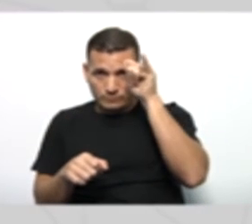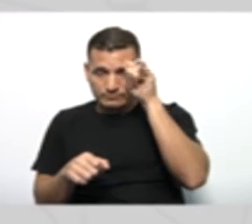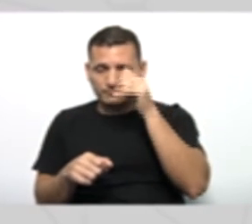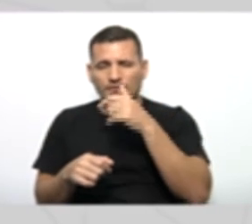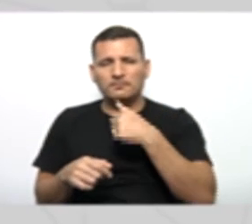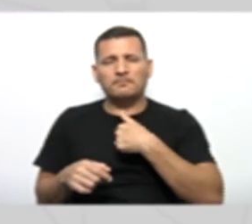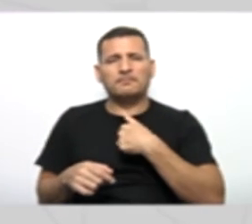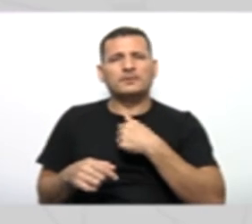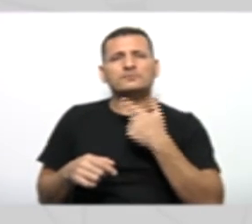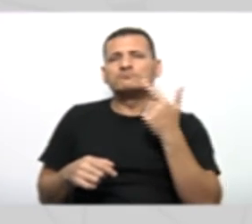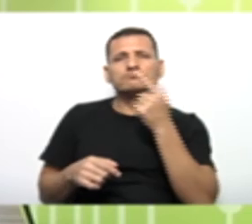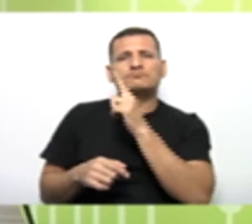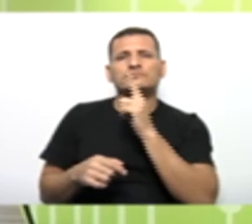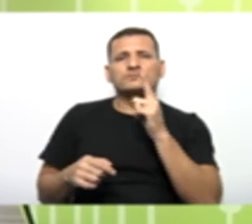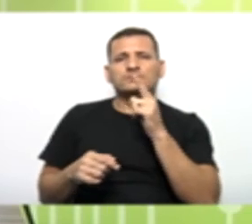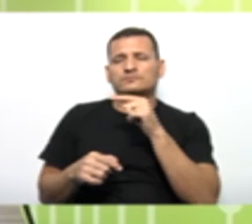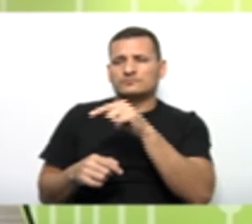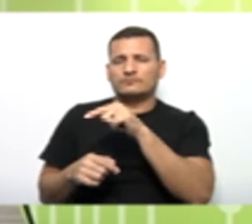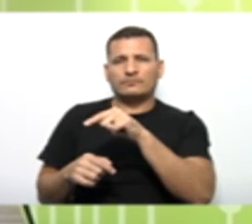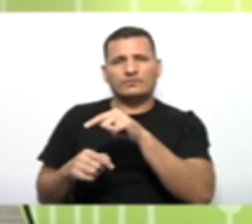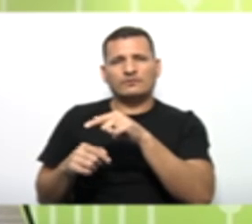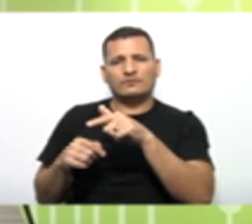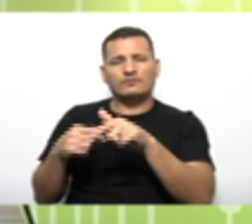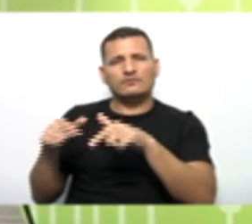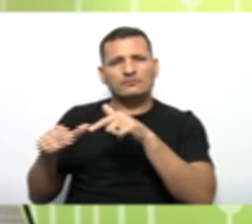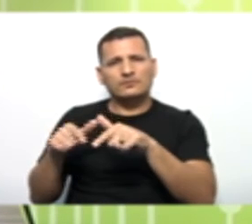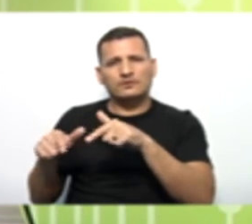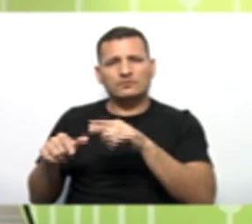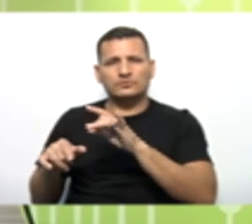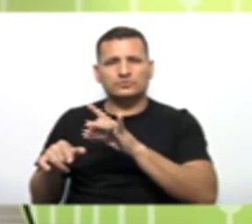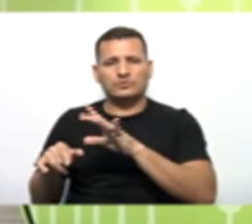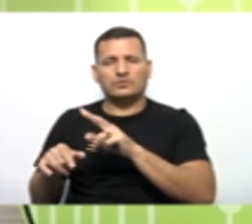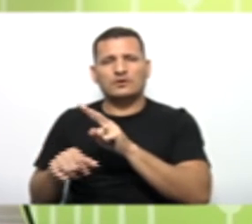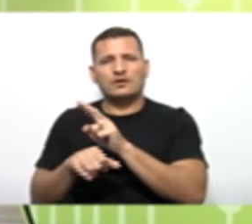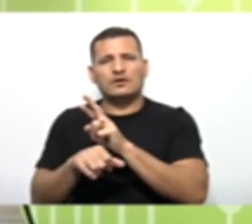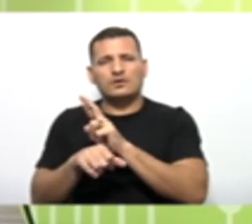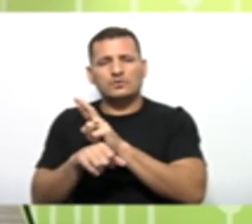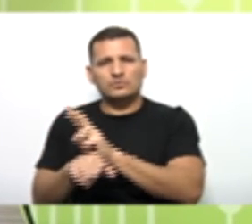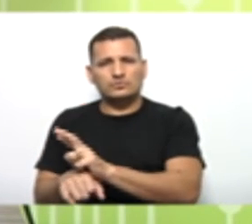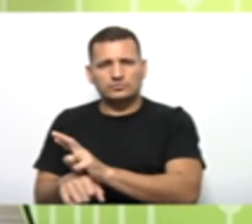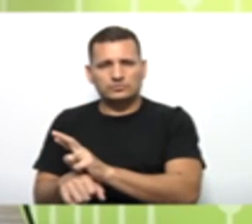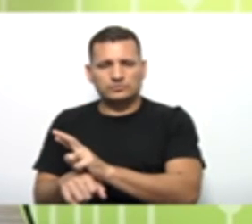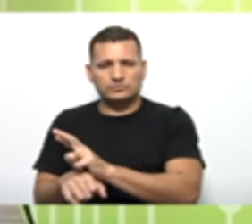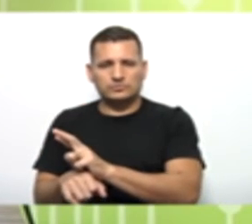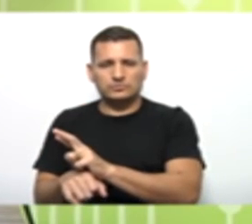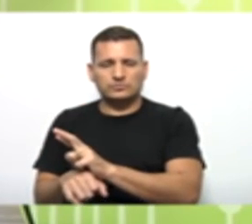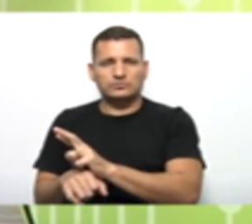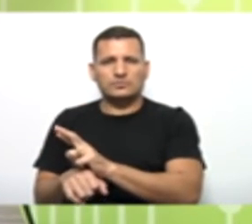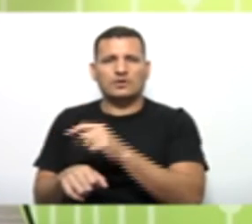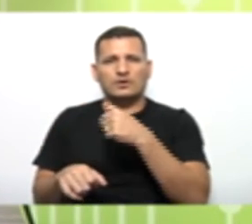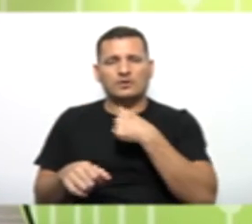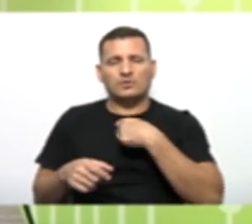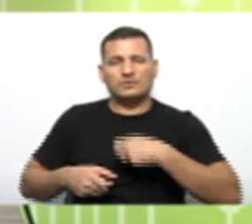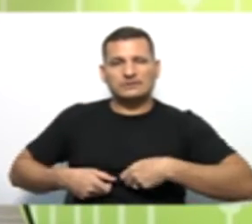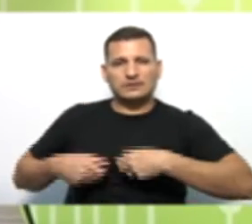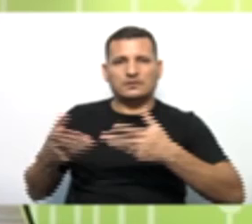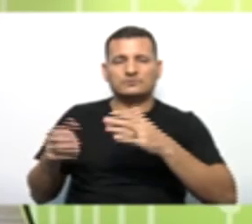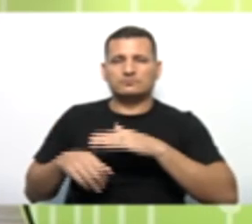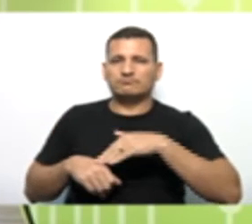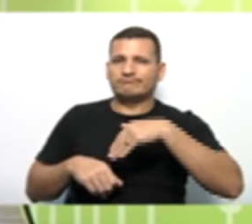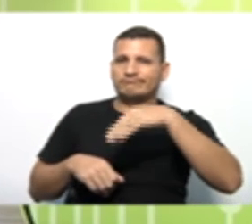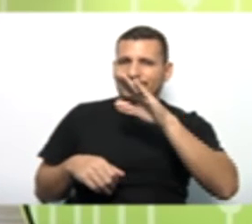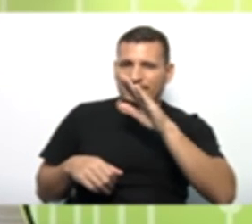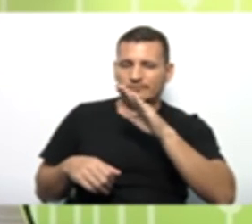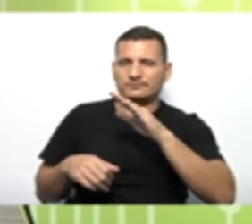não consigo manter essa atividade só com os recursos que ela produz, ou seja, eu gasto mais dinheiro com